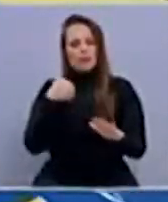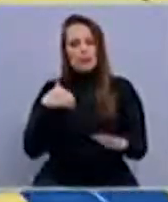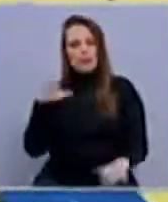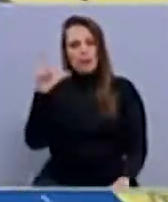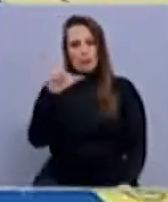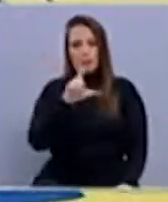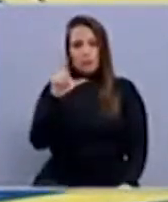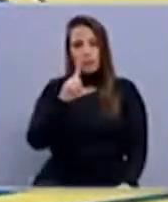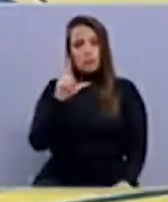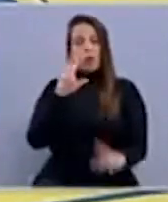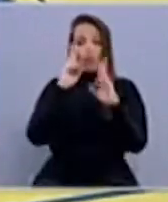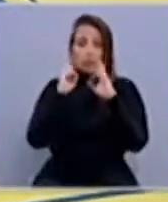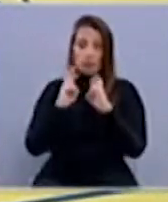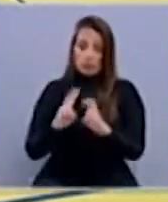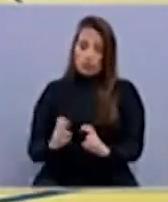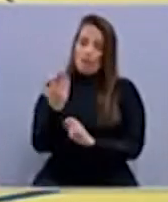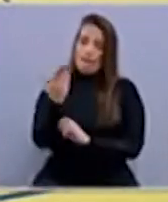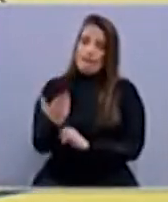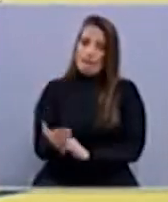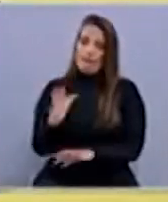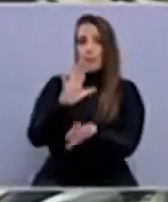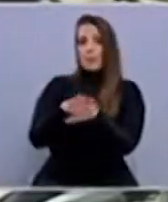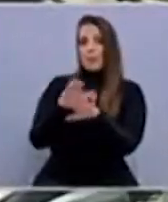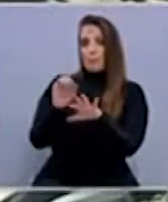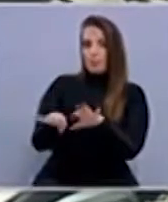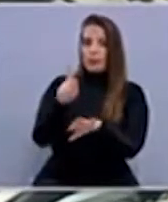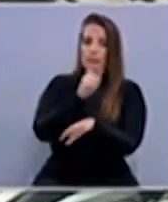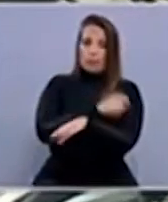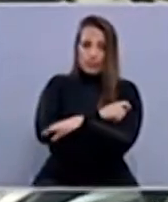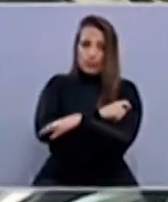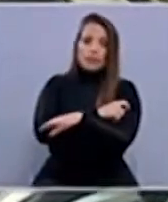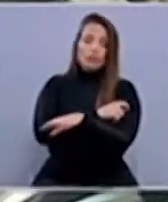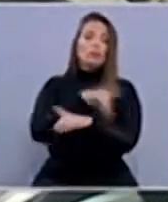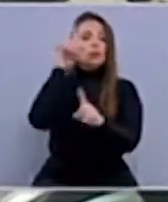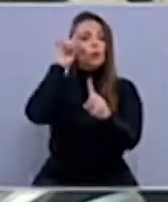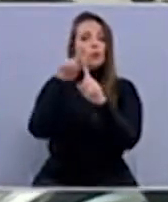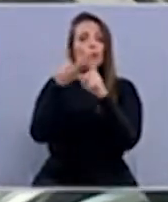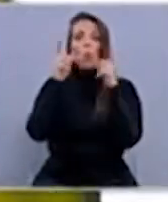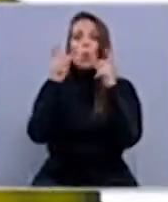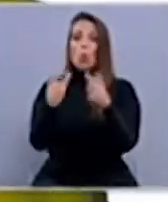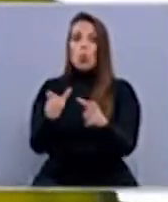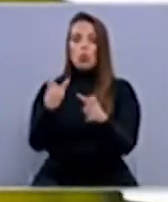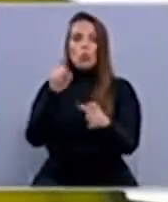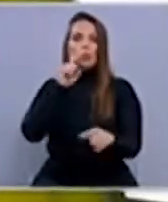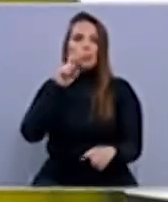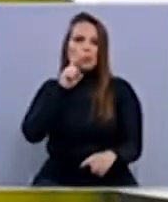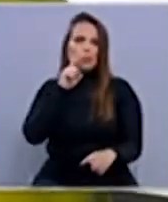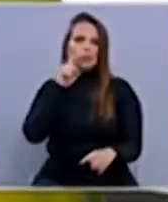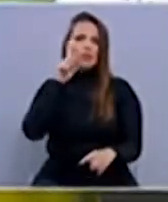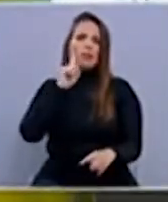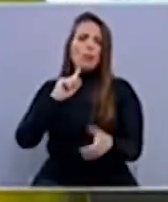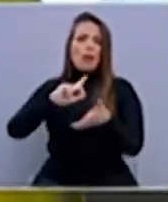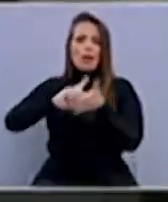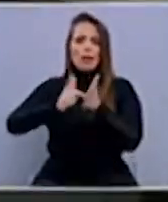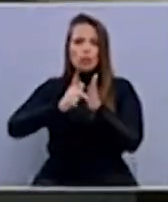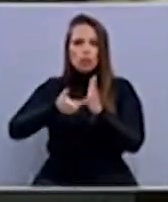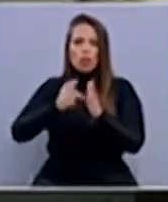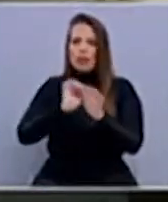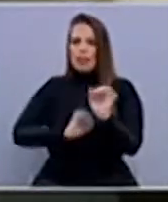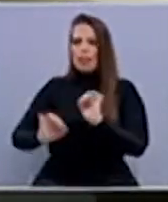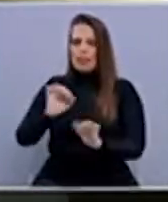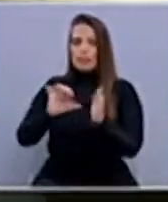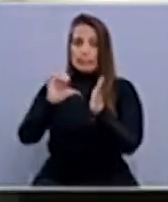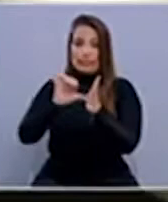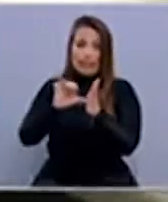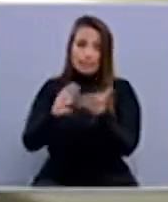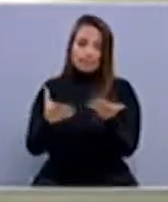Lisboa está sob investigação em causa estão vacinas dadas ao supervisor de segurança EA engenheira de limpeza da